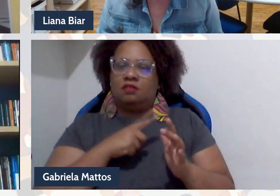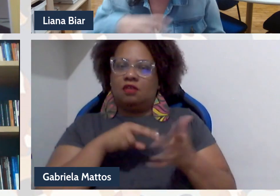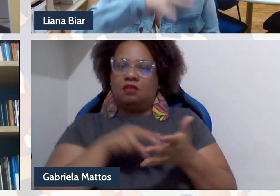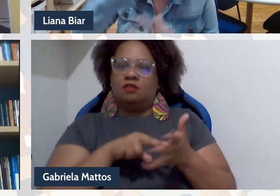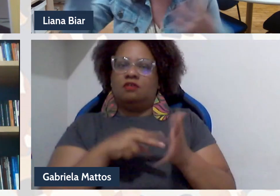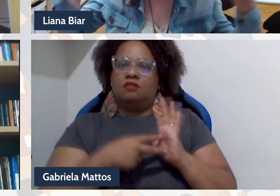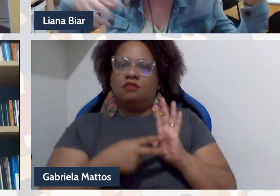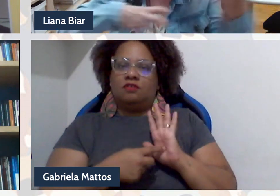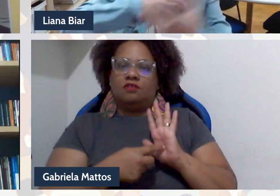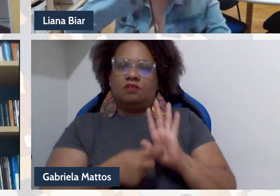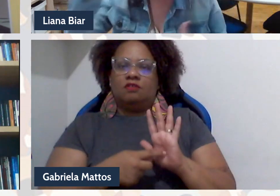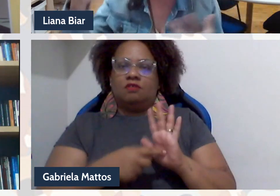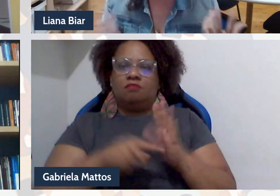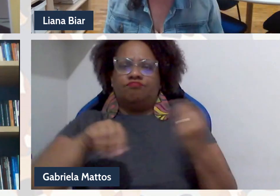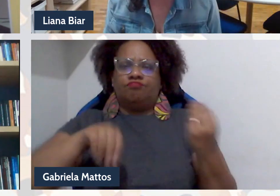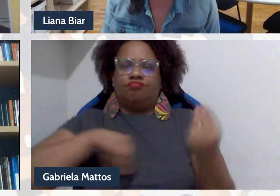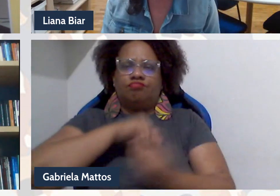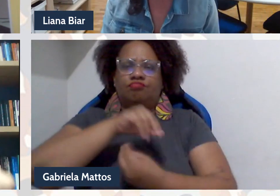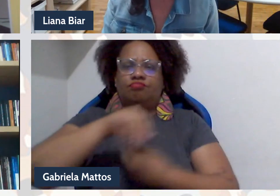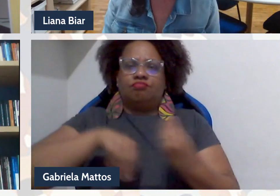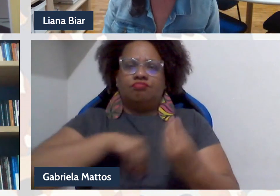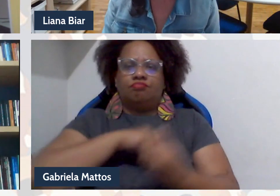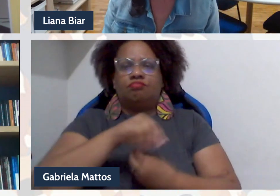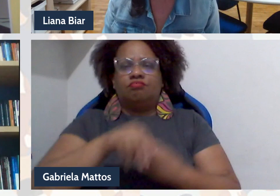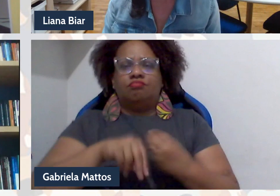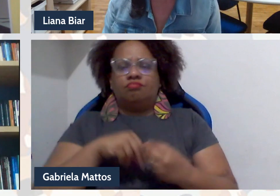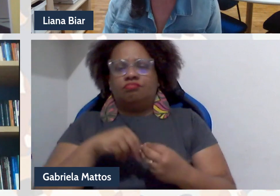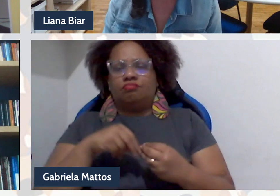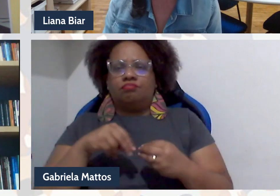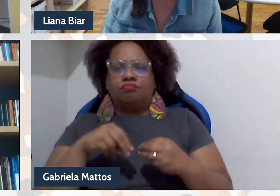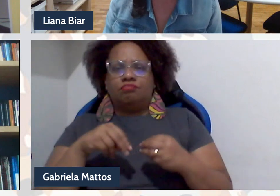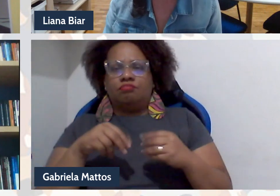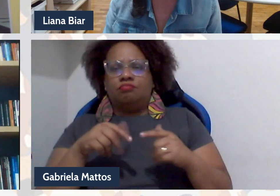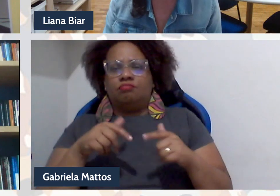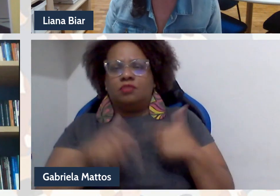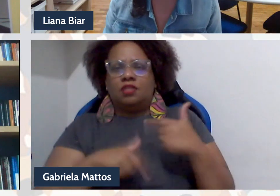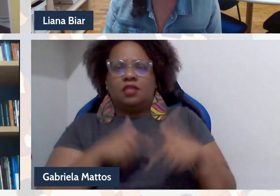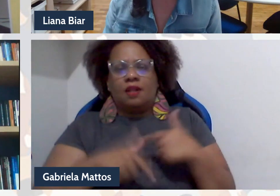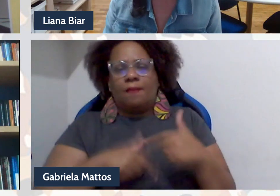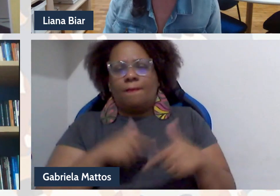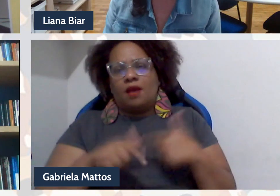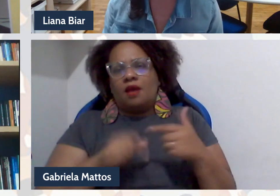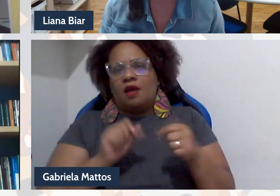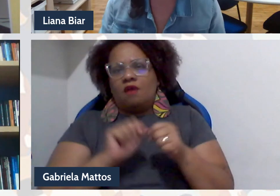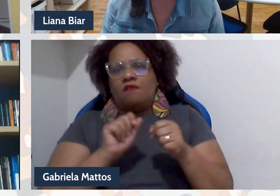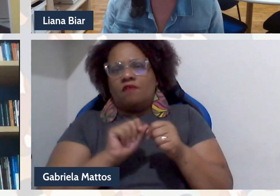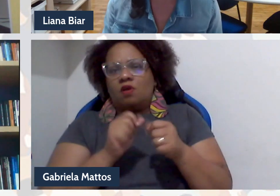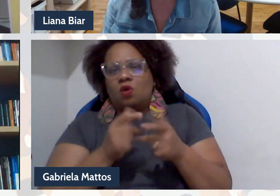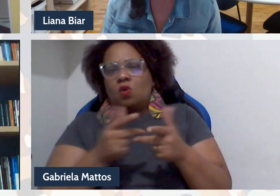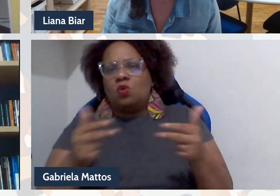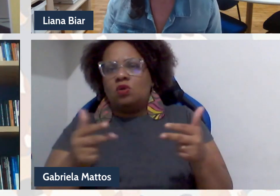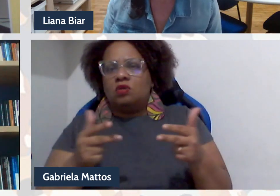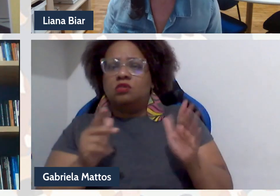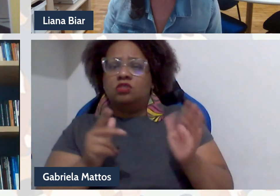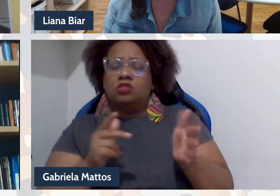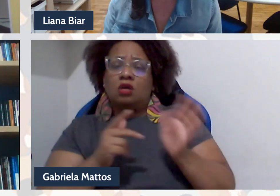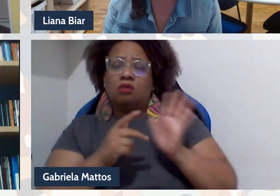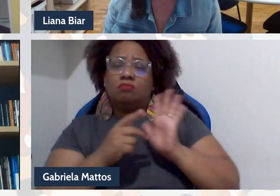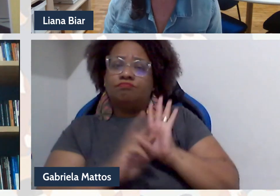esse embaralhamento, né, das atividades, de alguma maneira representado